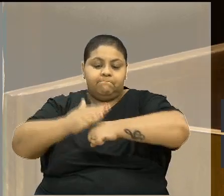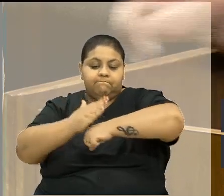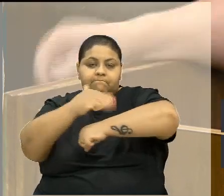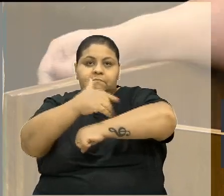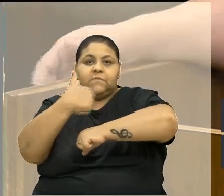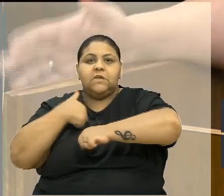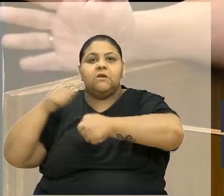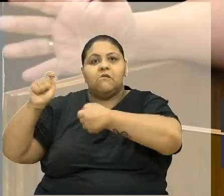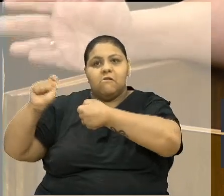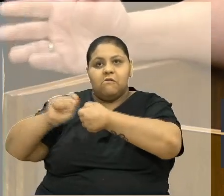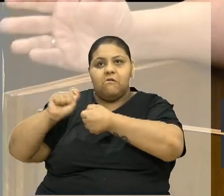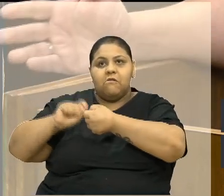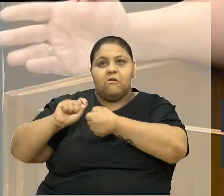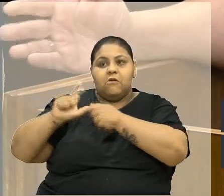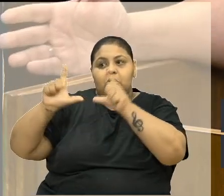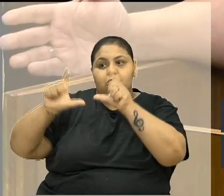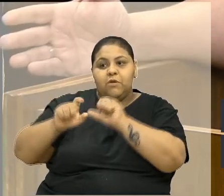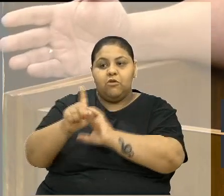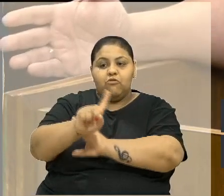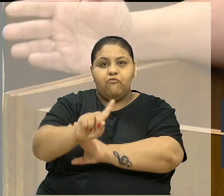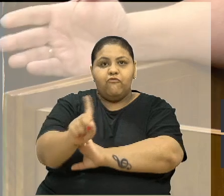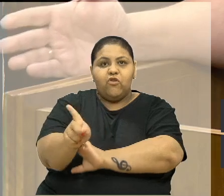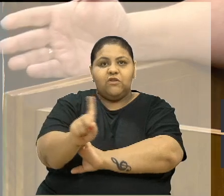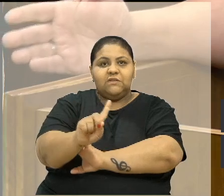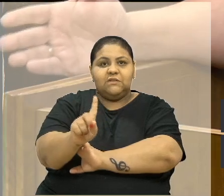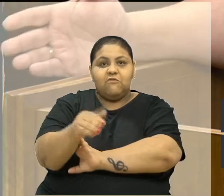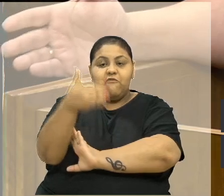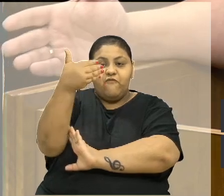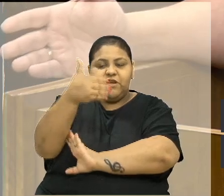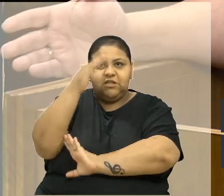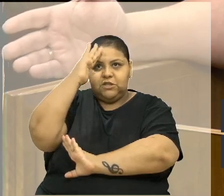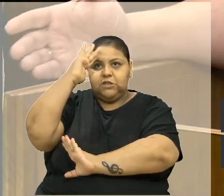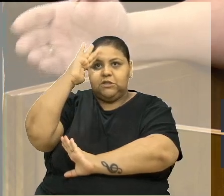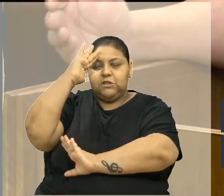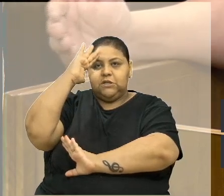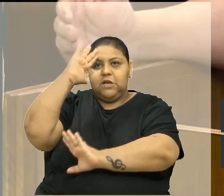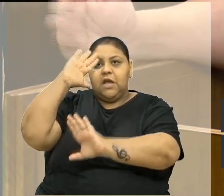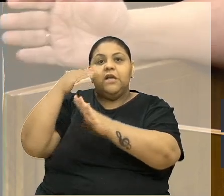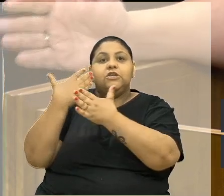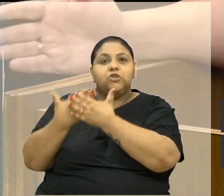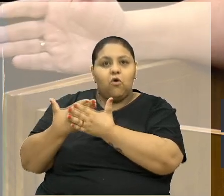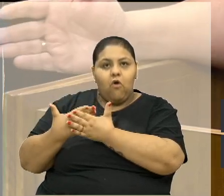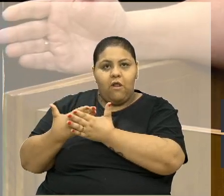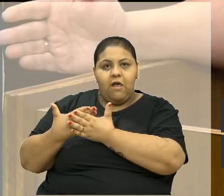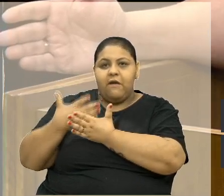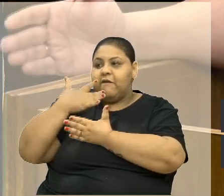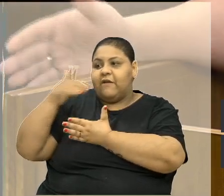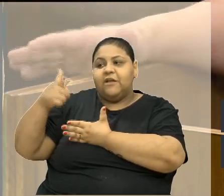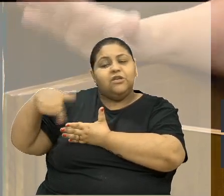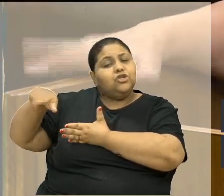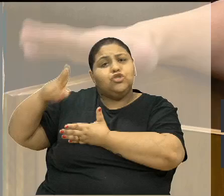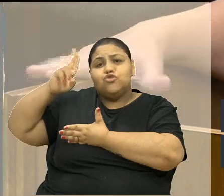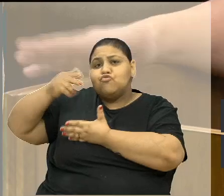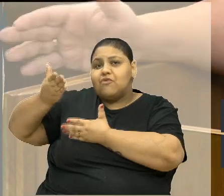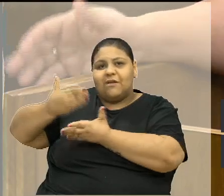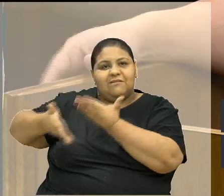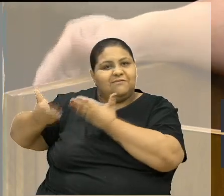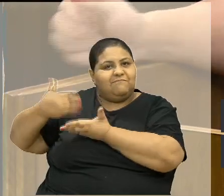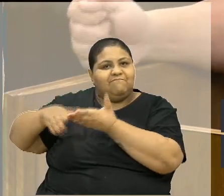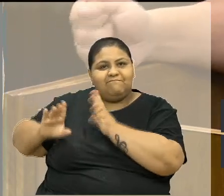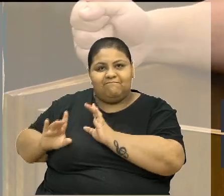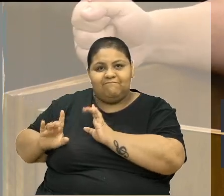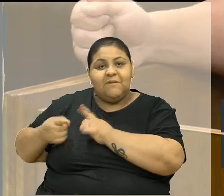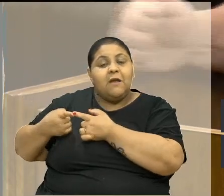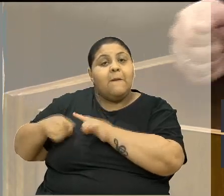fiz e de redutores de velocidade na frente da escola infantil, principalmente, a gente nunca foi atendido. Mas